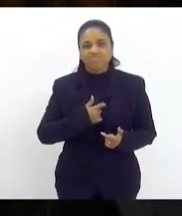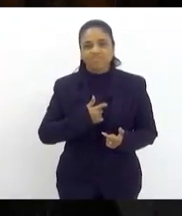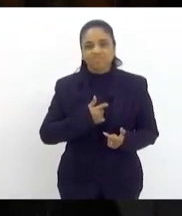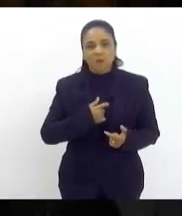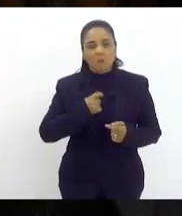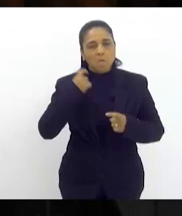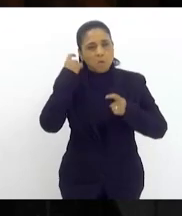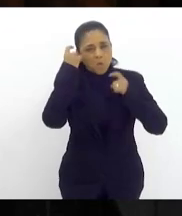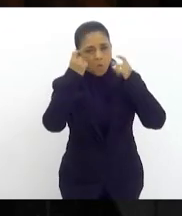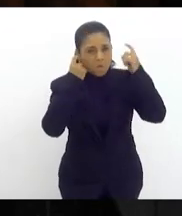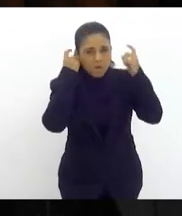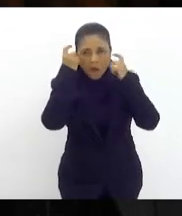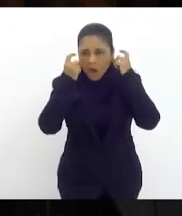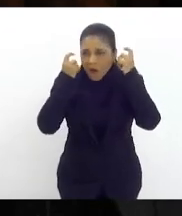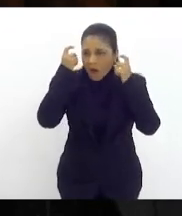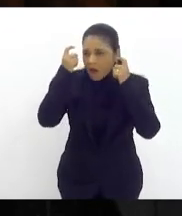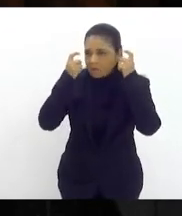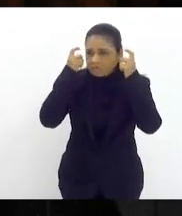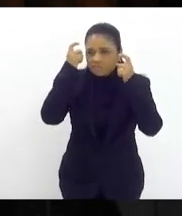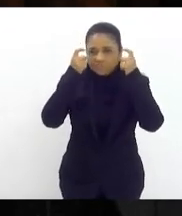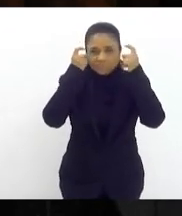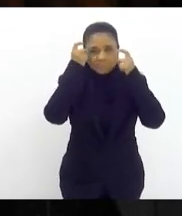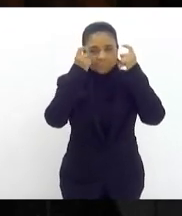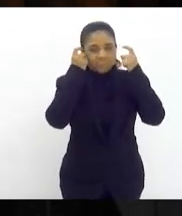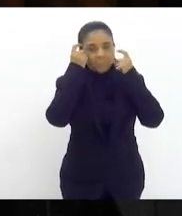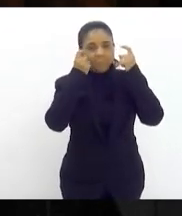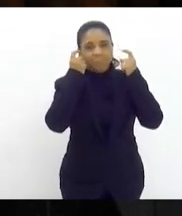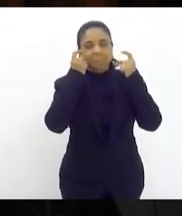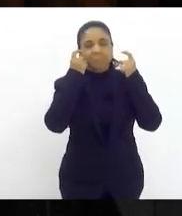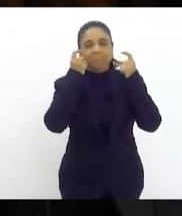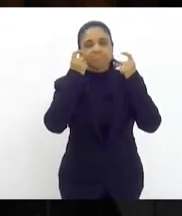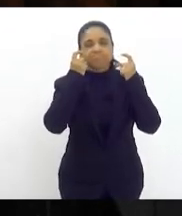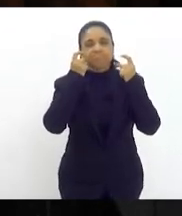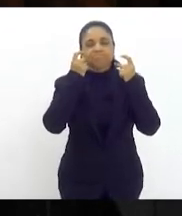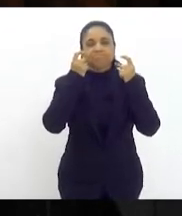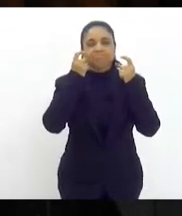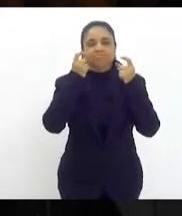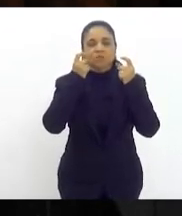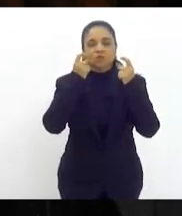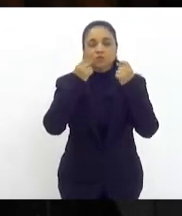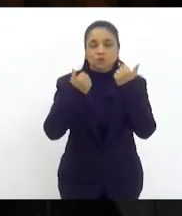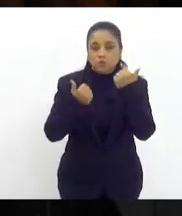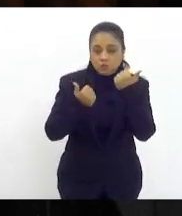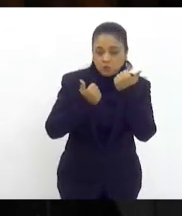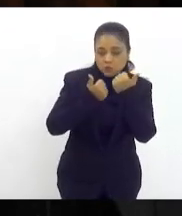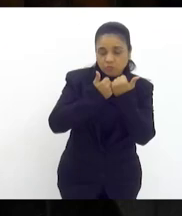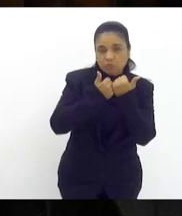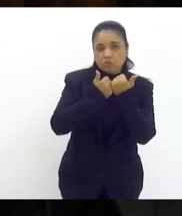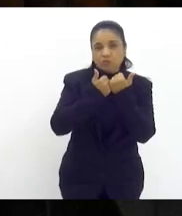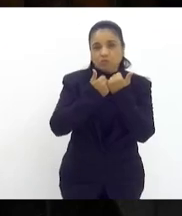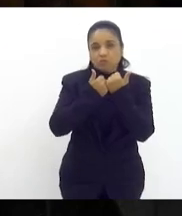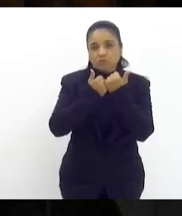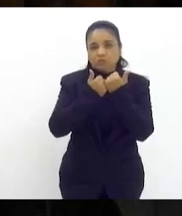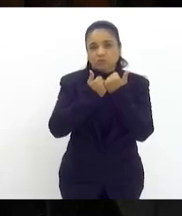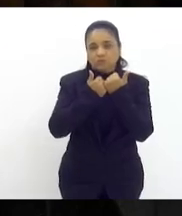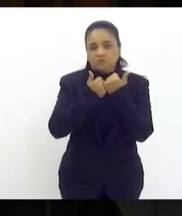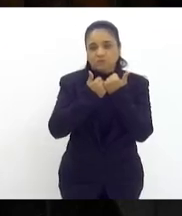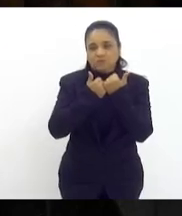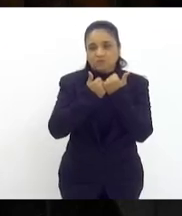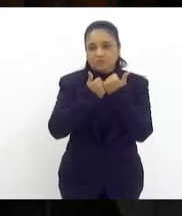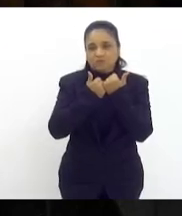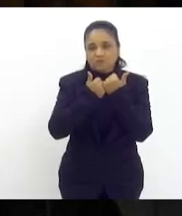preocupado senhora presidente com o substitutivo que